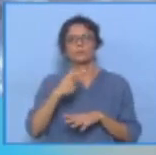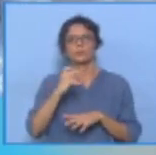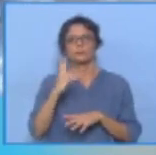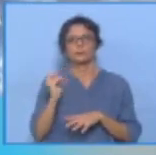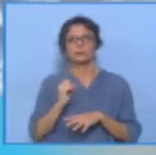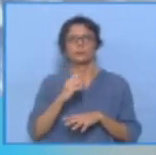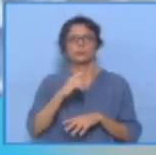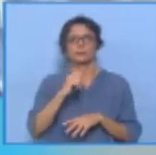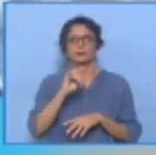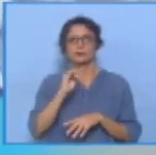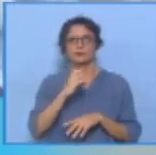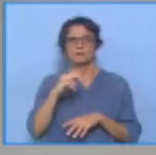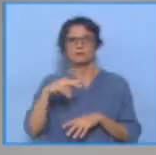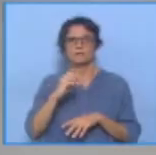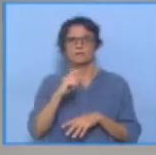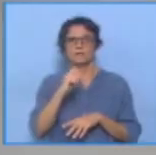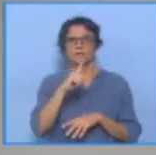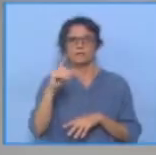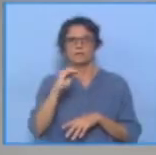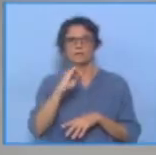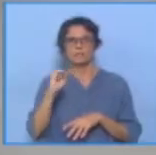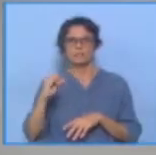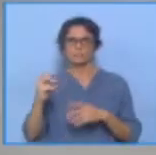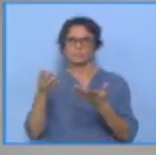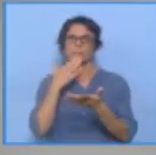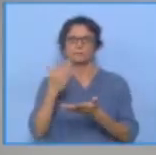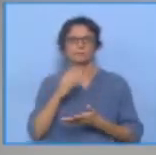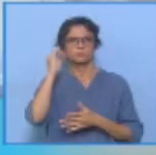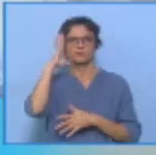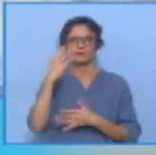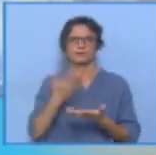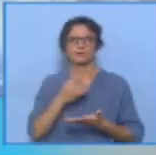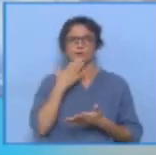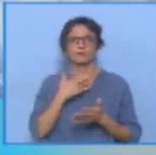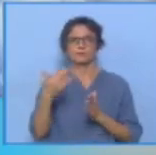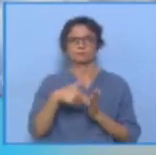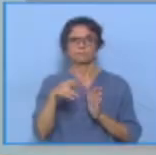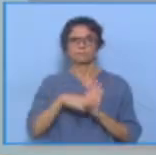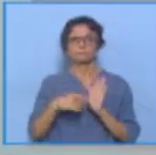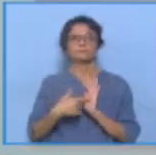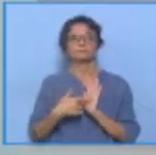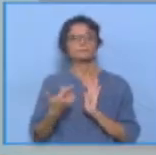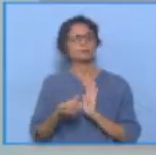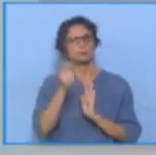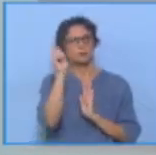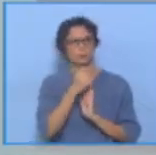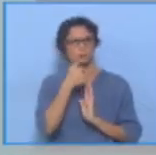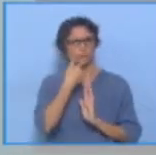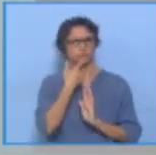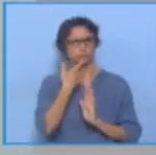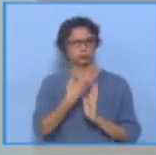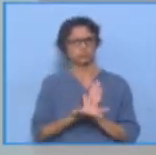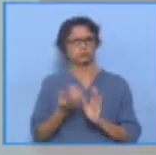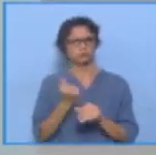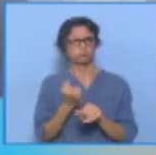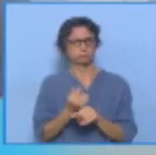Agência Eclésia. Boa tarde, Otávio. Boa tarde, Paulo. Obrigado por estares aqui neste programa. É de facto um mês bem preenchido para o Papa.